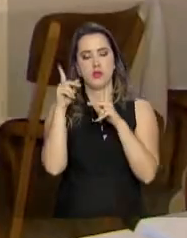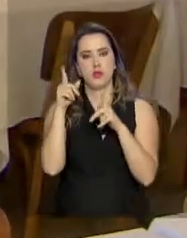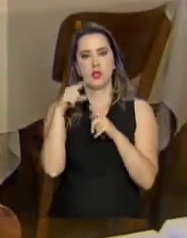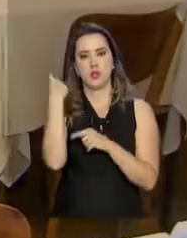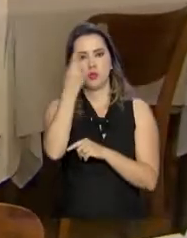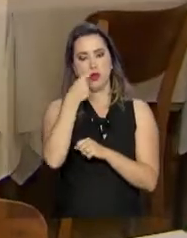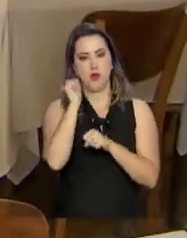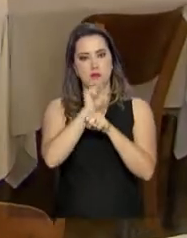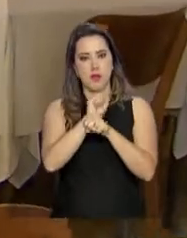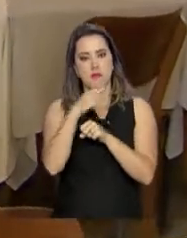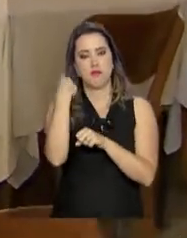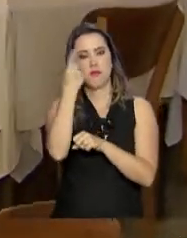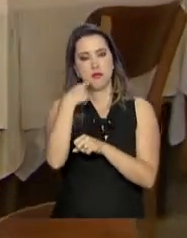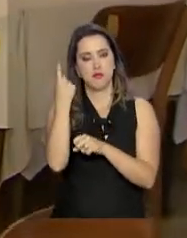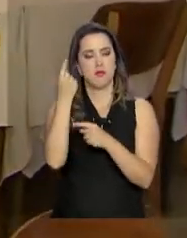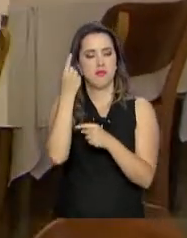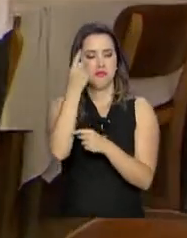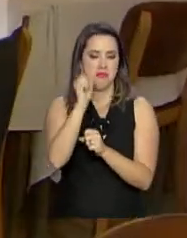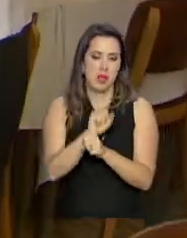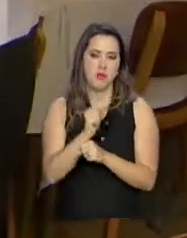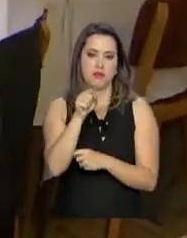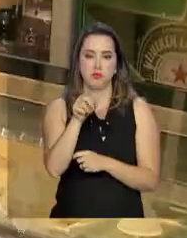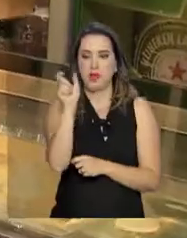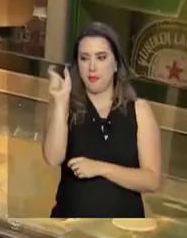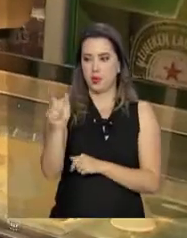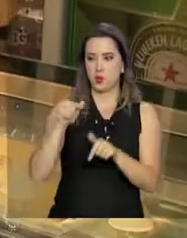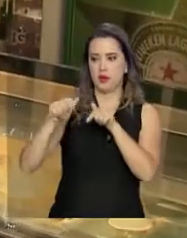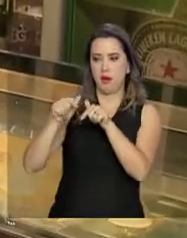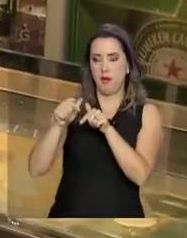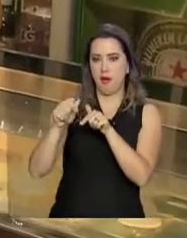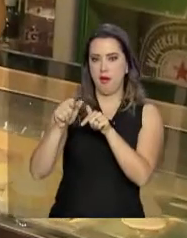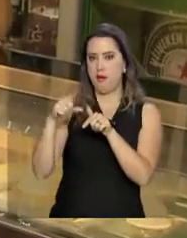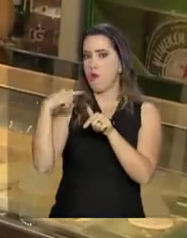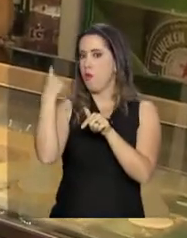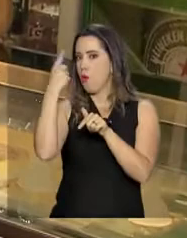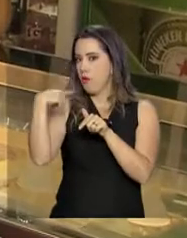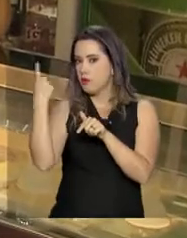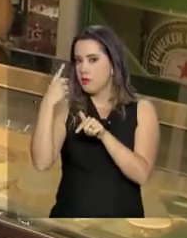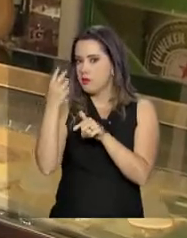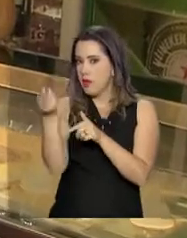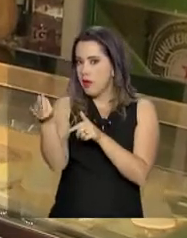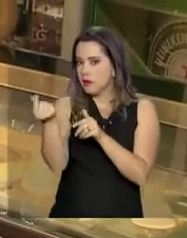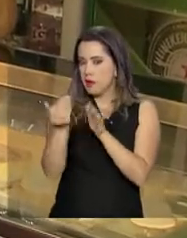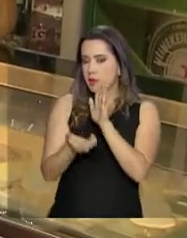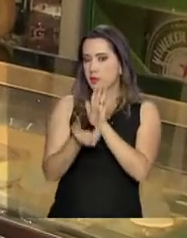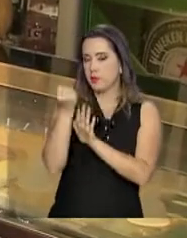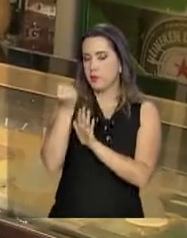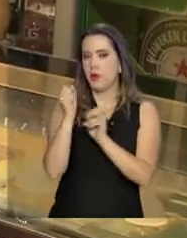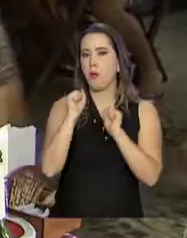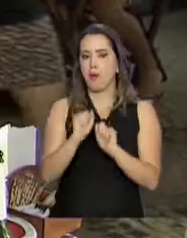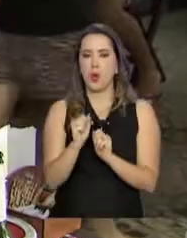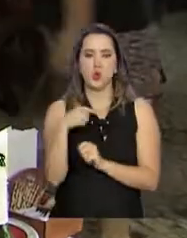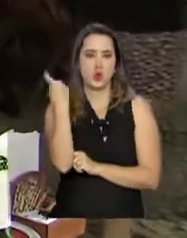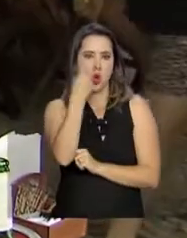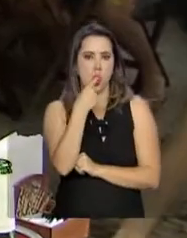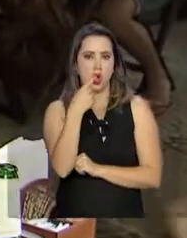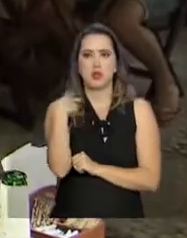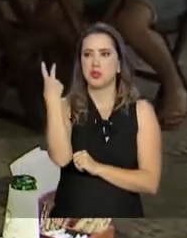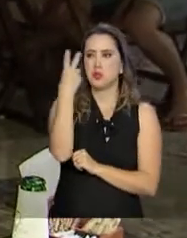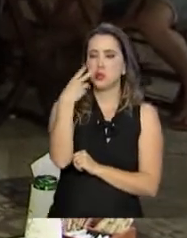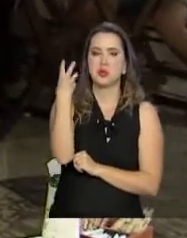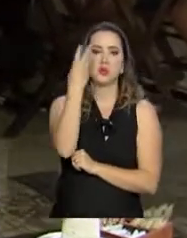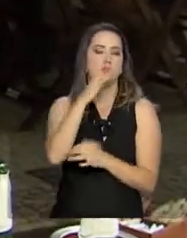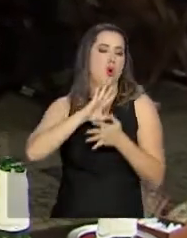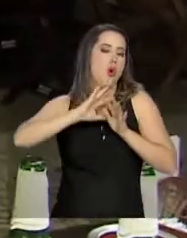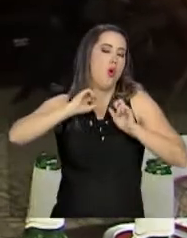de contratação o empregado recebe por período trabalhado o serviço pode ser prestado por algumas horas ou em dias alternados